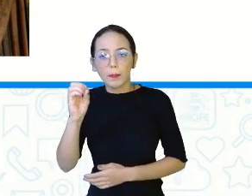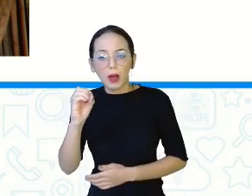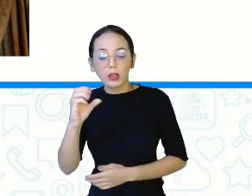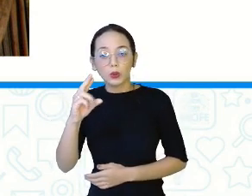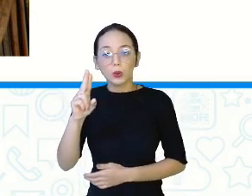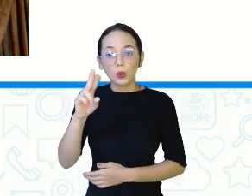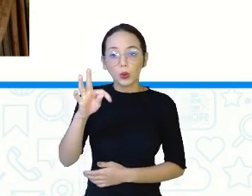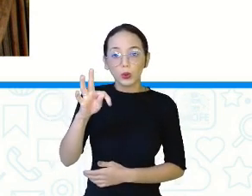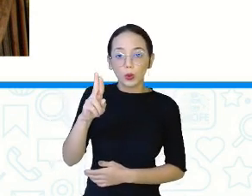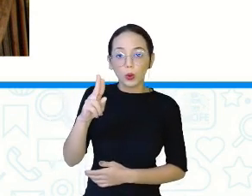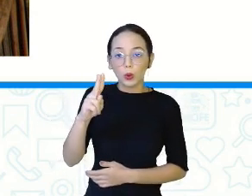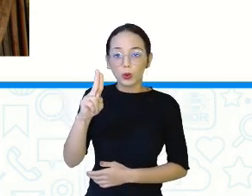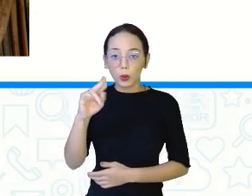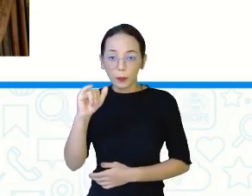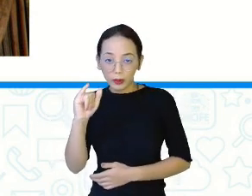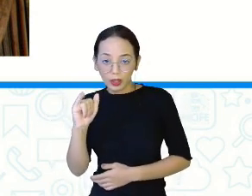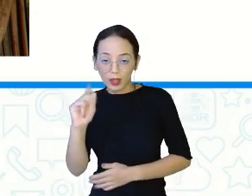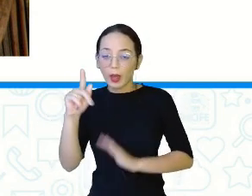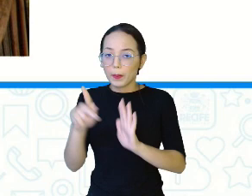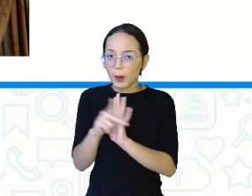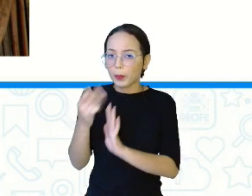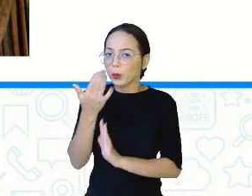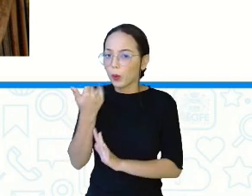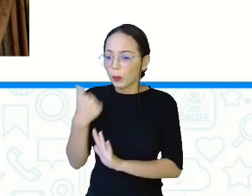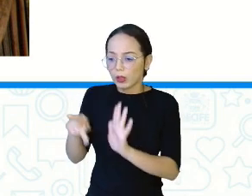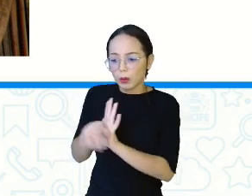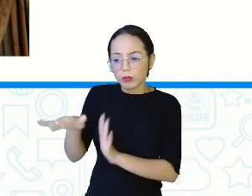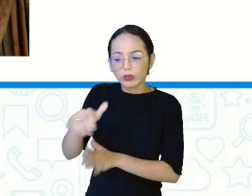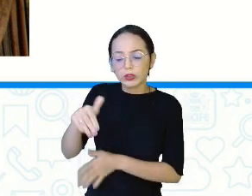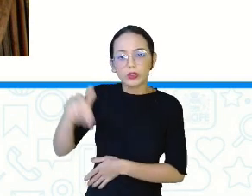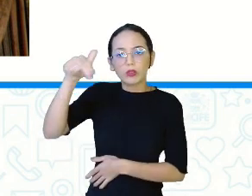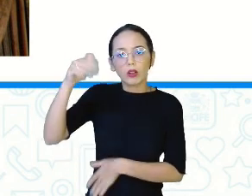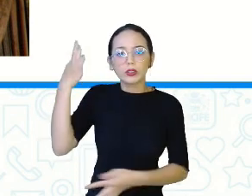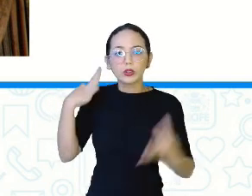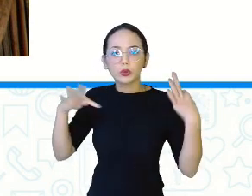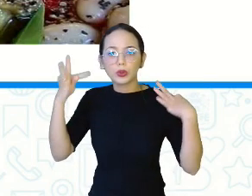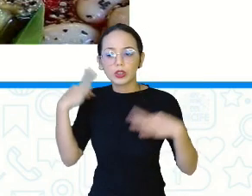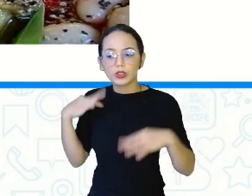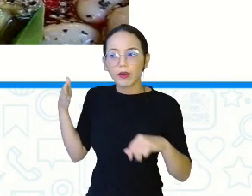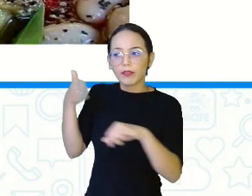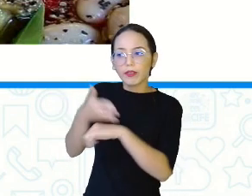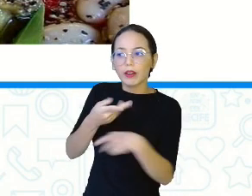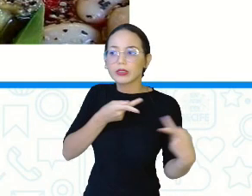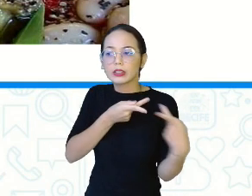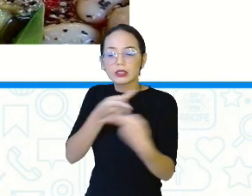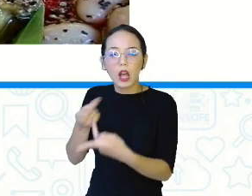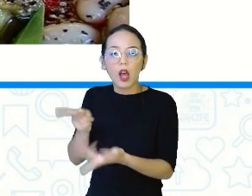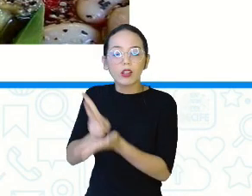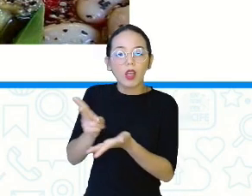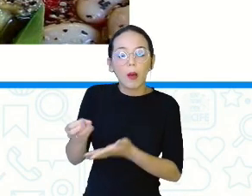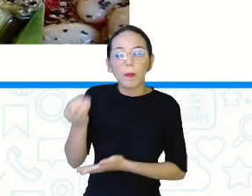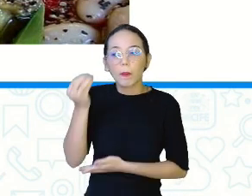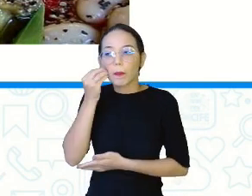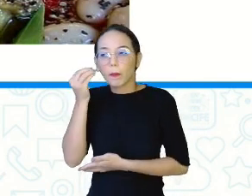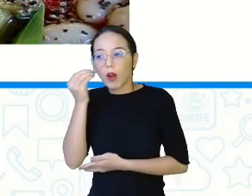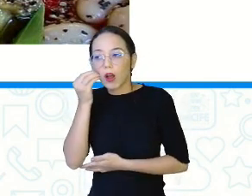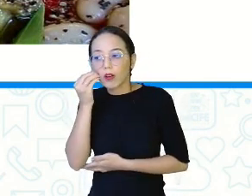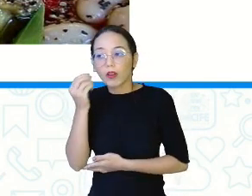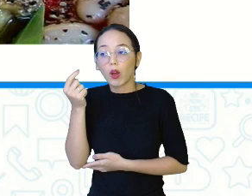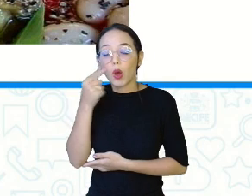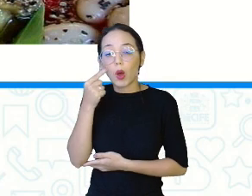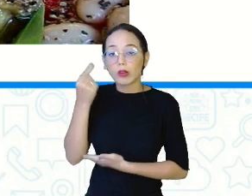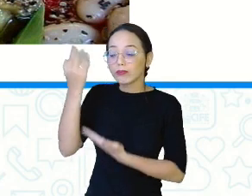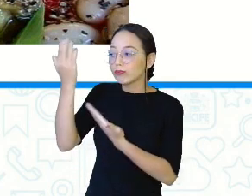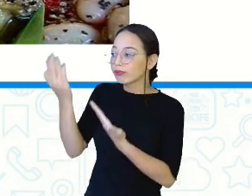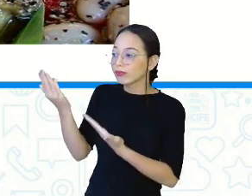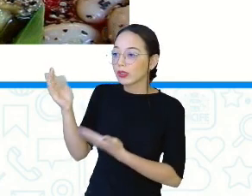Tá certo? É uma comida típica da região norte e os turistas, quando vão lá, sempre provam essa alimentação. Essa outra